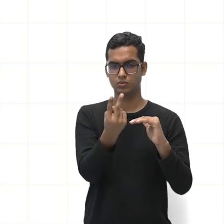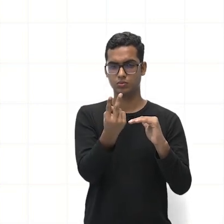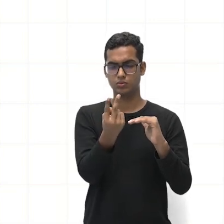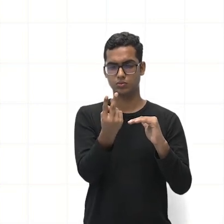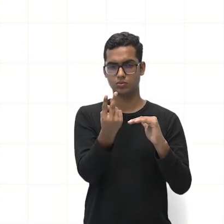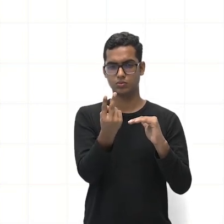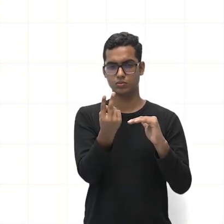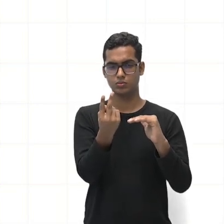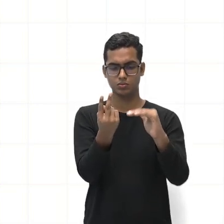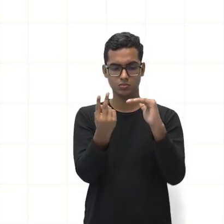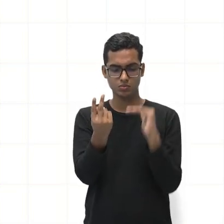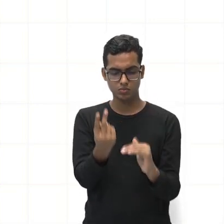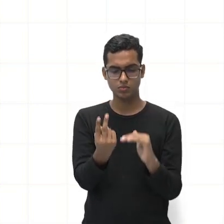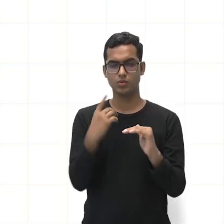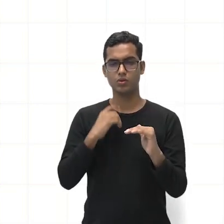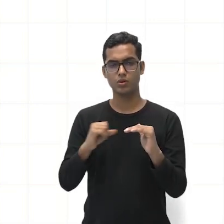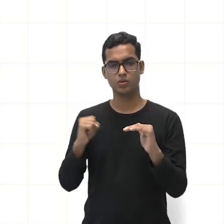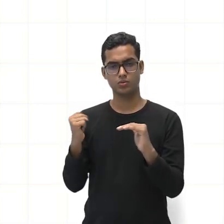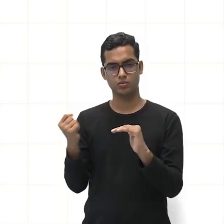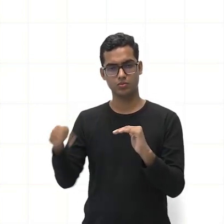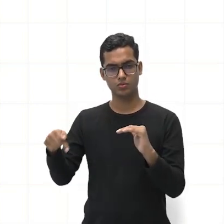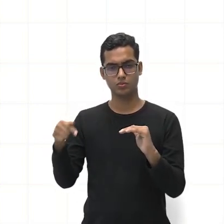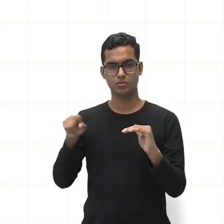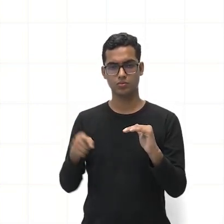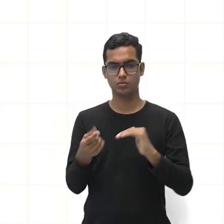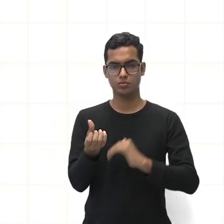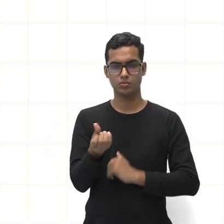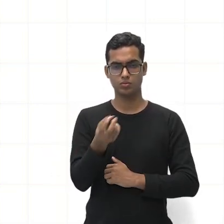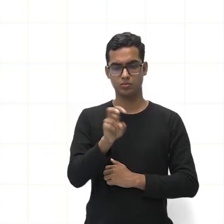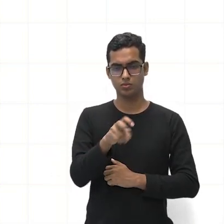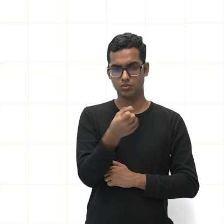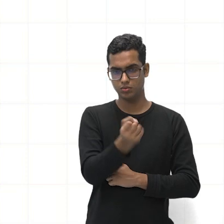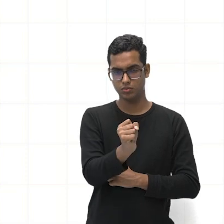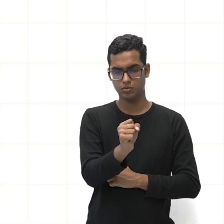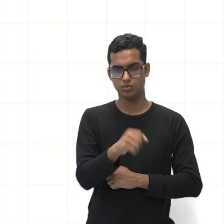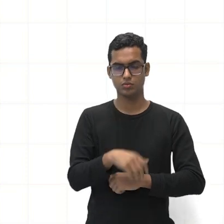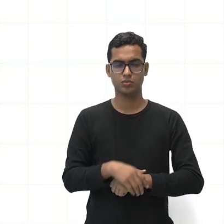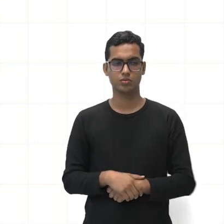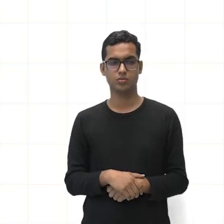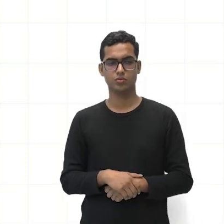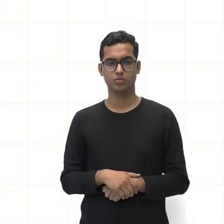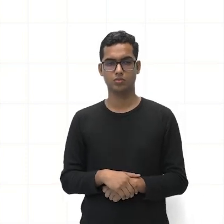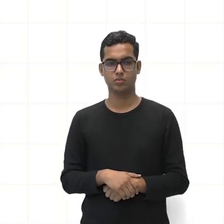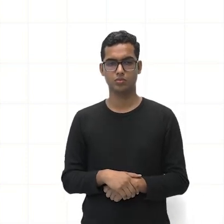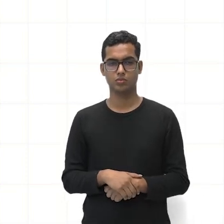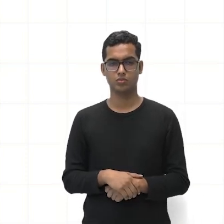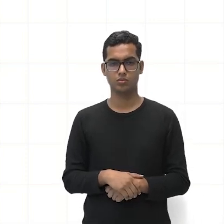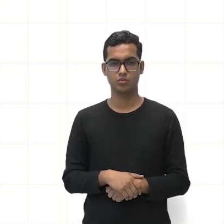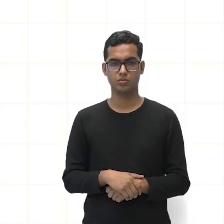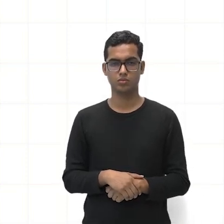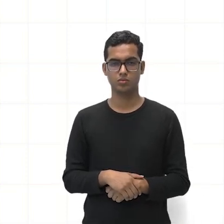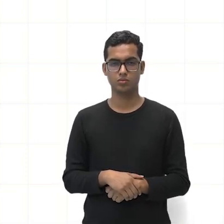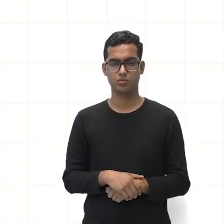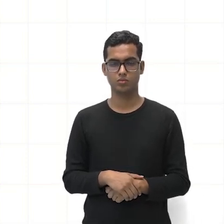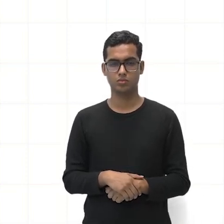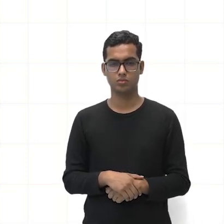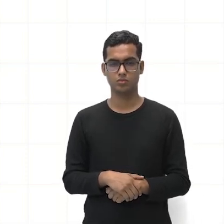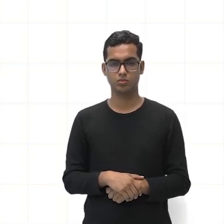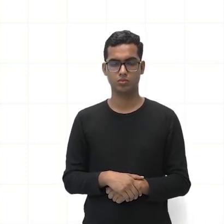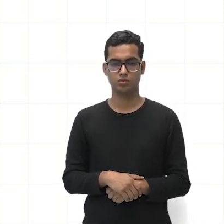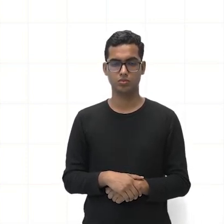Centesimais, casa dos milésimos aqui. O minuendo, ele não possui nem valor